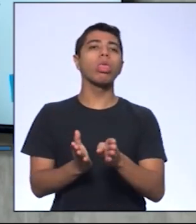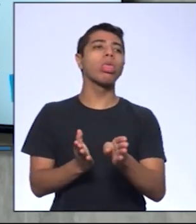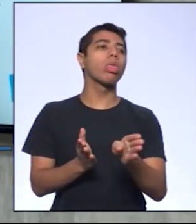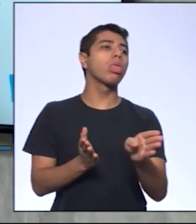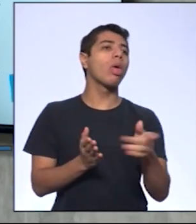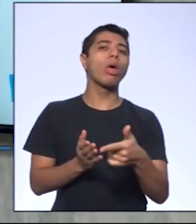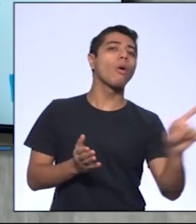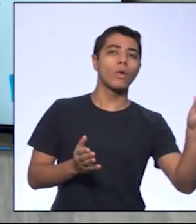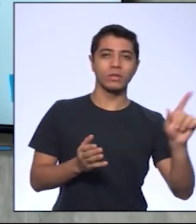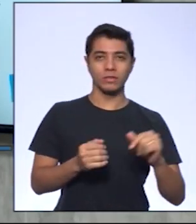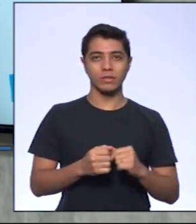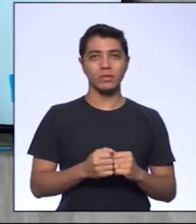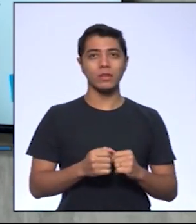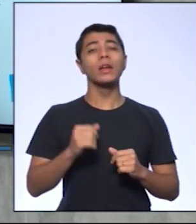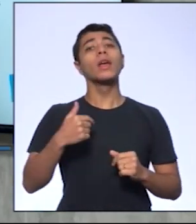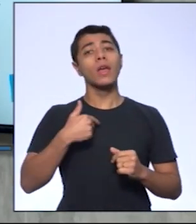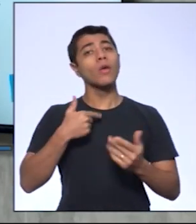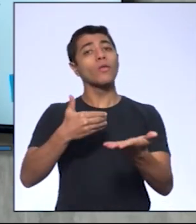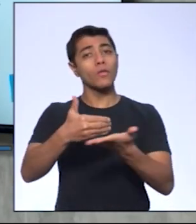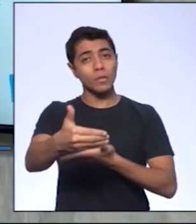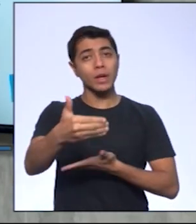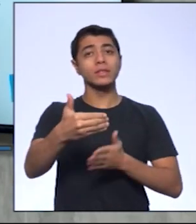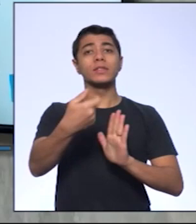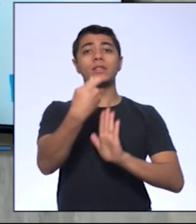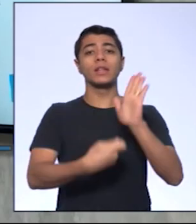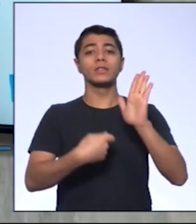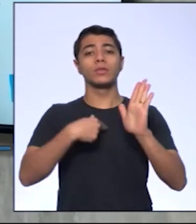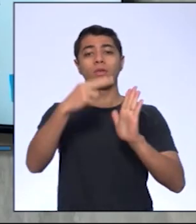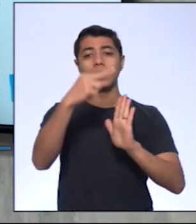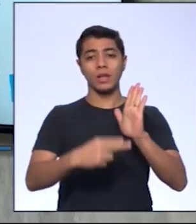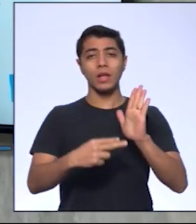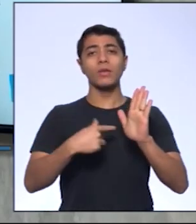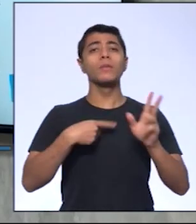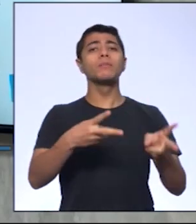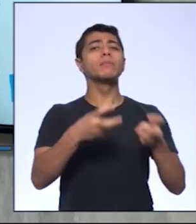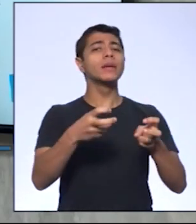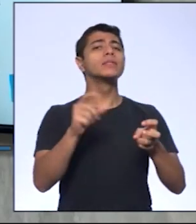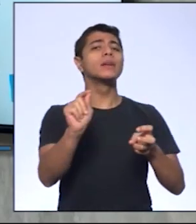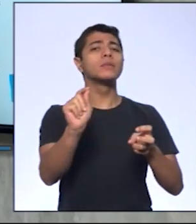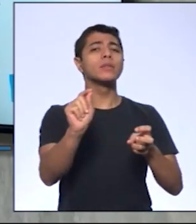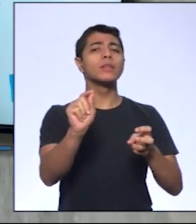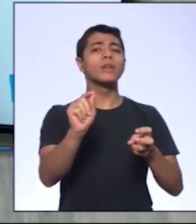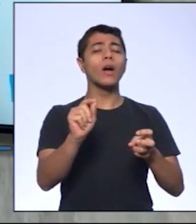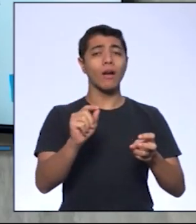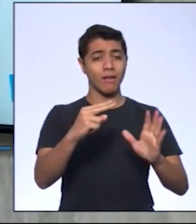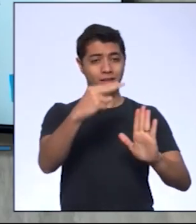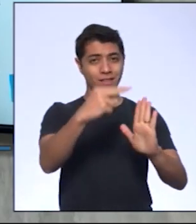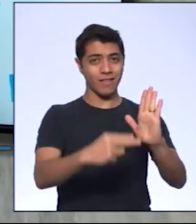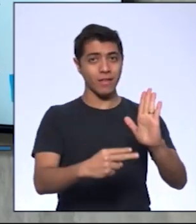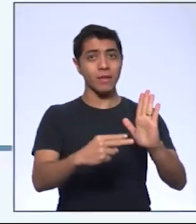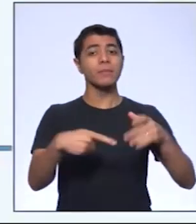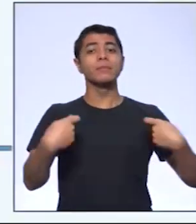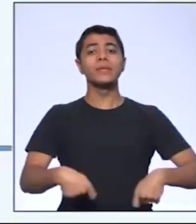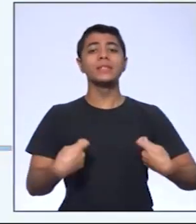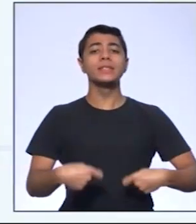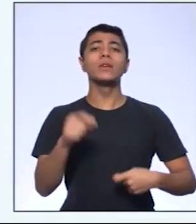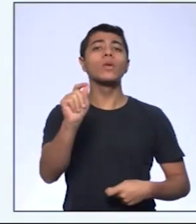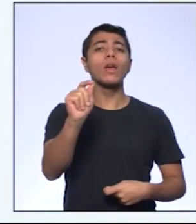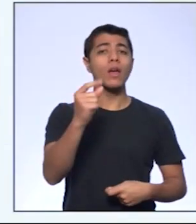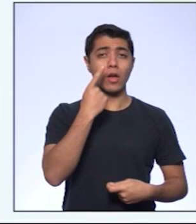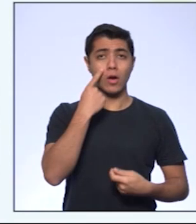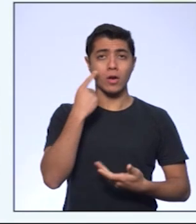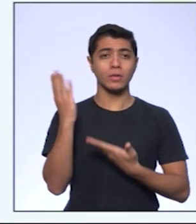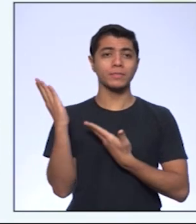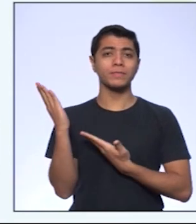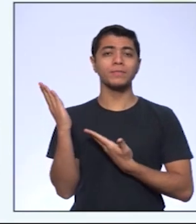texto, o que é que eu percebo? Que o leitor aqui é chamado a observar o quê? Dá uma olhada. Da existência dos usos